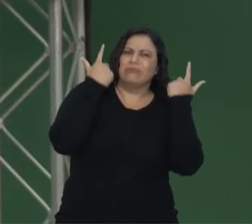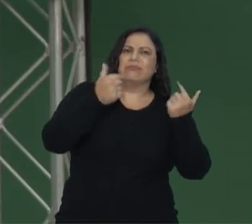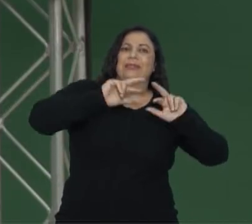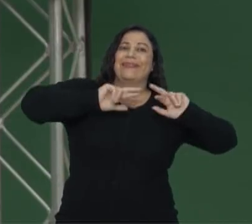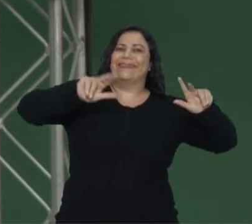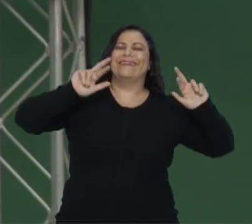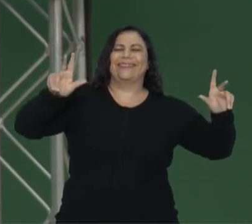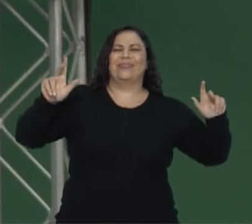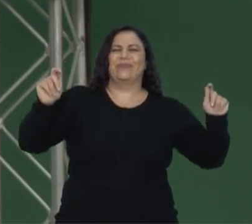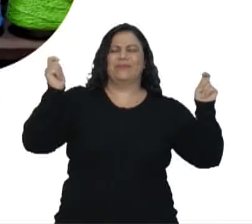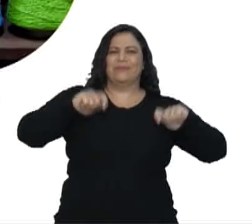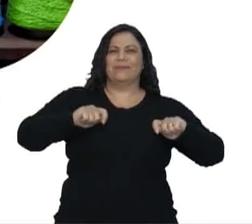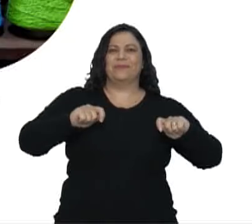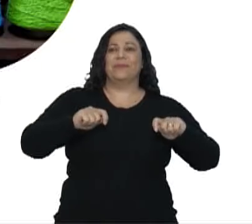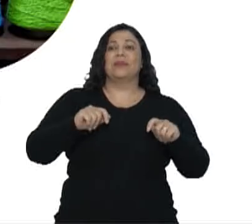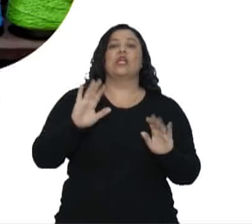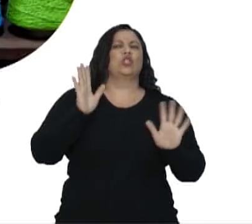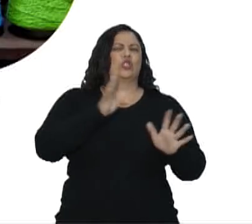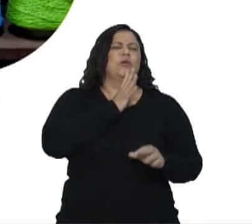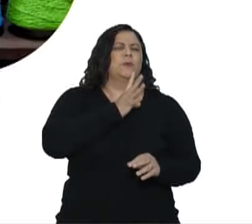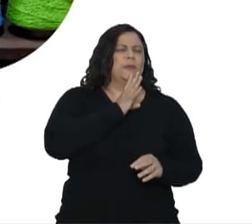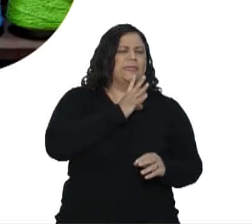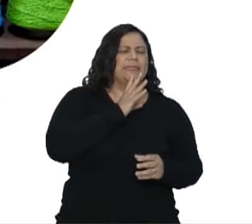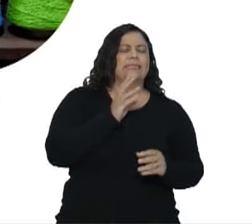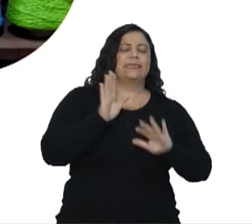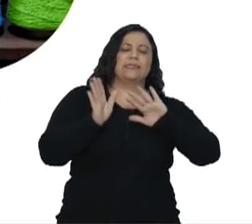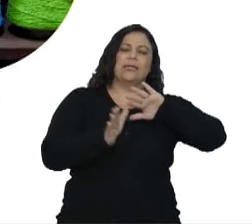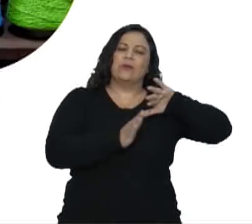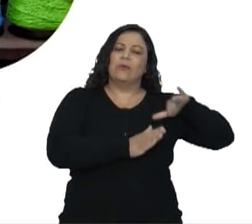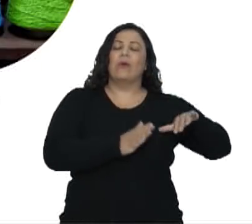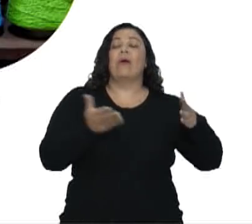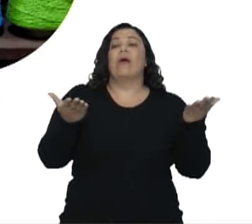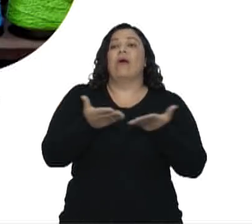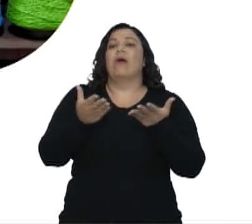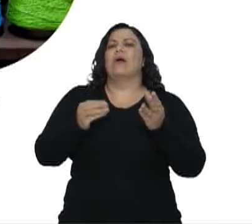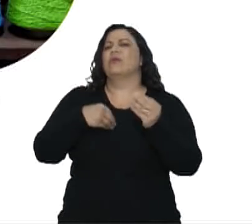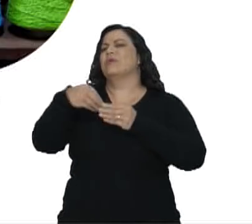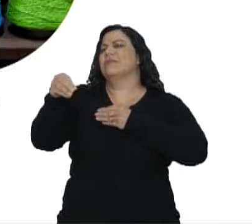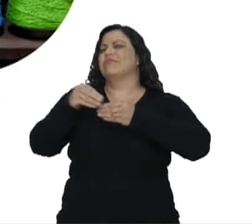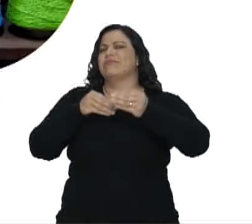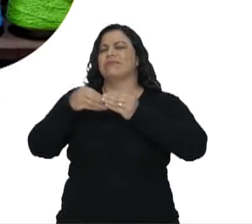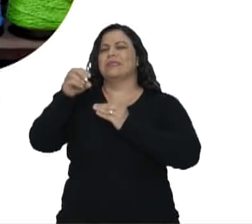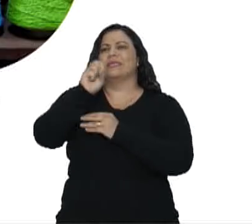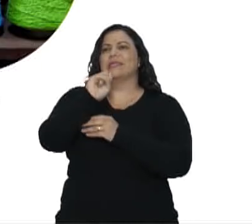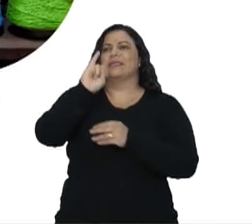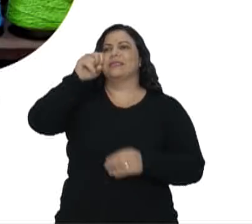material sintético é aquele totalmente produzido pelo homem, de forma, olha a palavra,